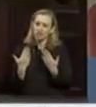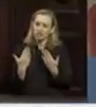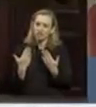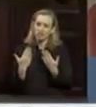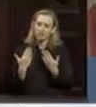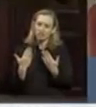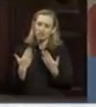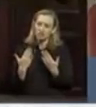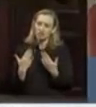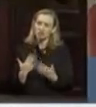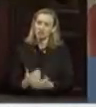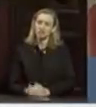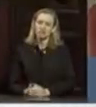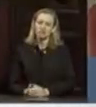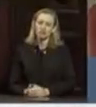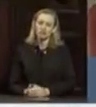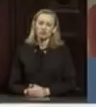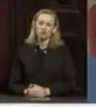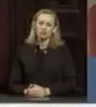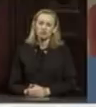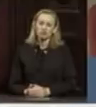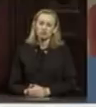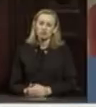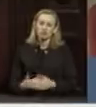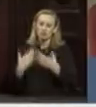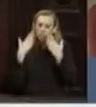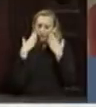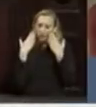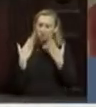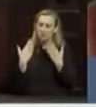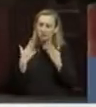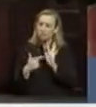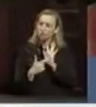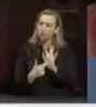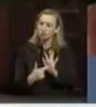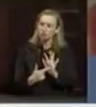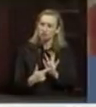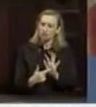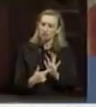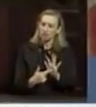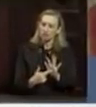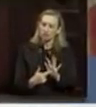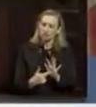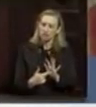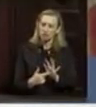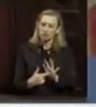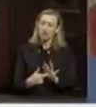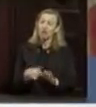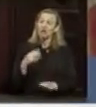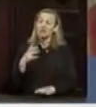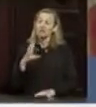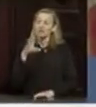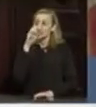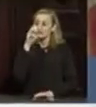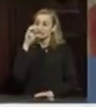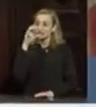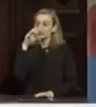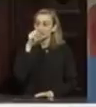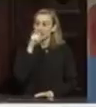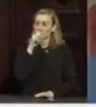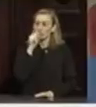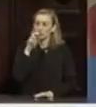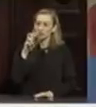Inspiradas naquilo que ela passou a representar a partir da enorme violência que sofreu. E no sábado, às 5 da tarde, eu queria convidar a todas e